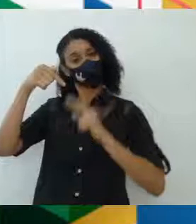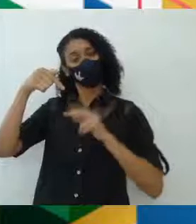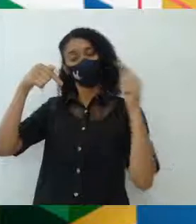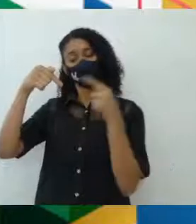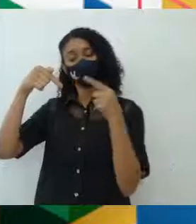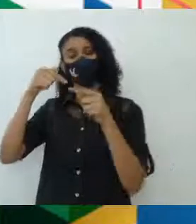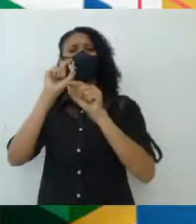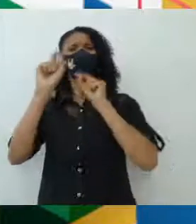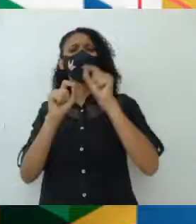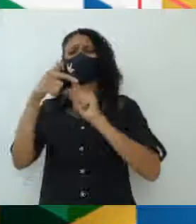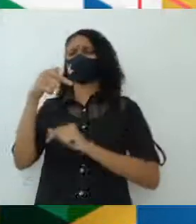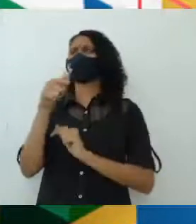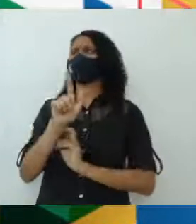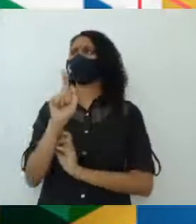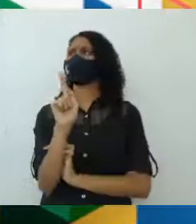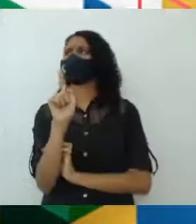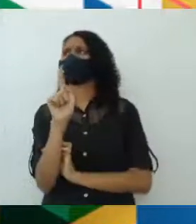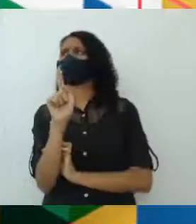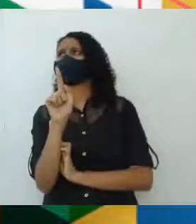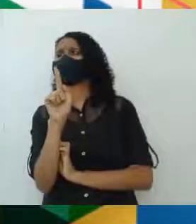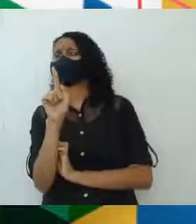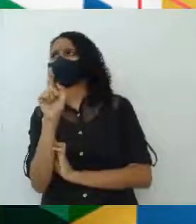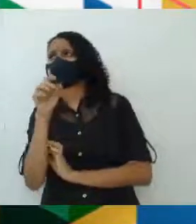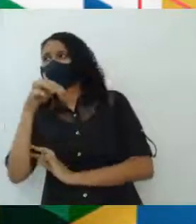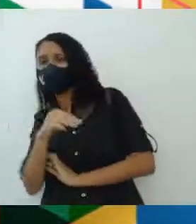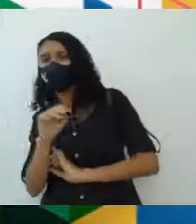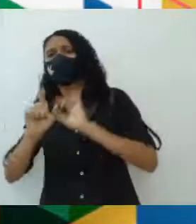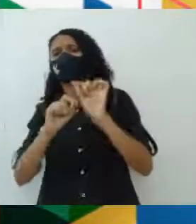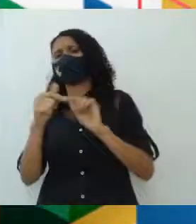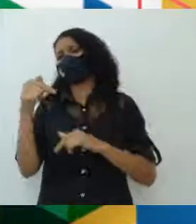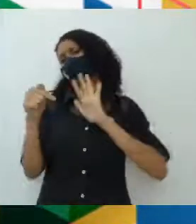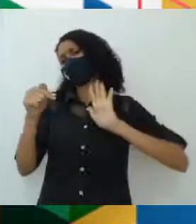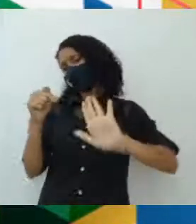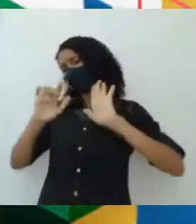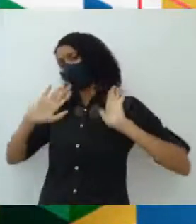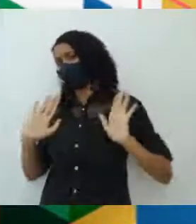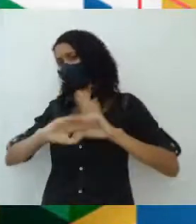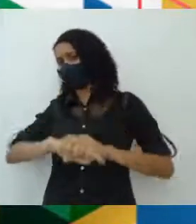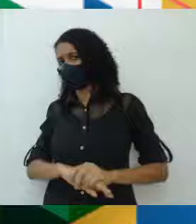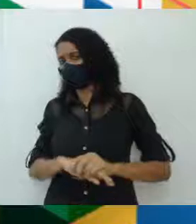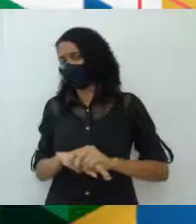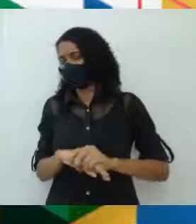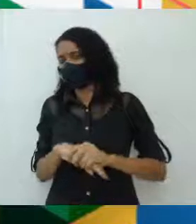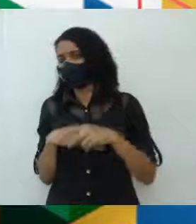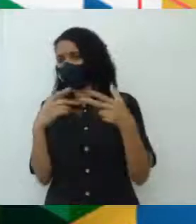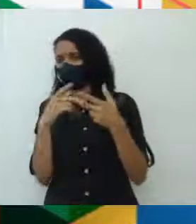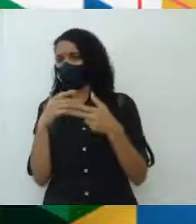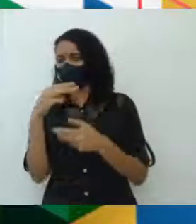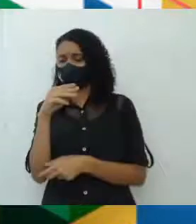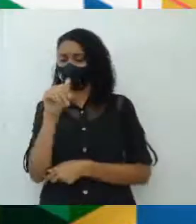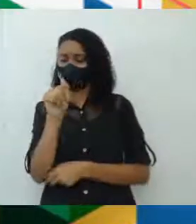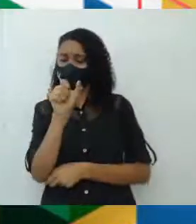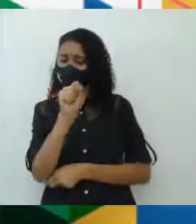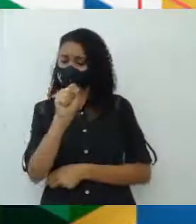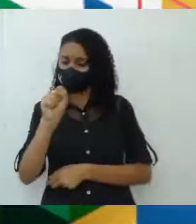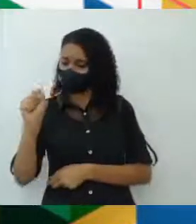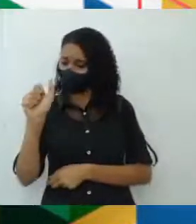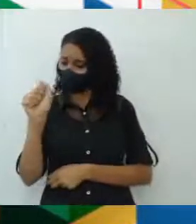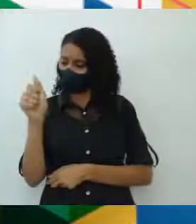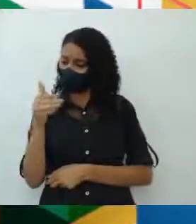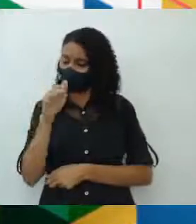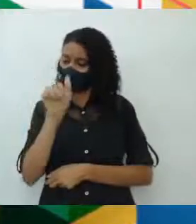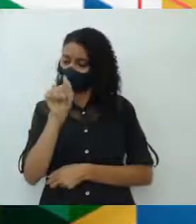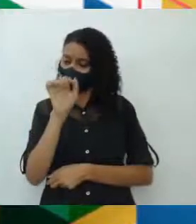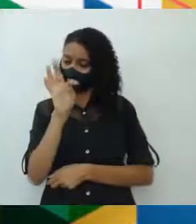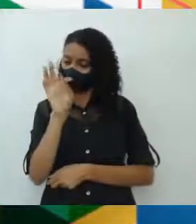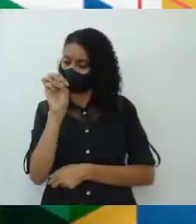o que aqui? 7 gramas, 7 quilogramas? 7. 7 unidades de massa atômica. É uma forma